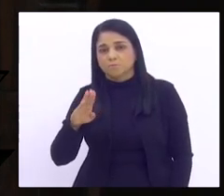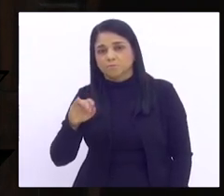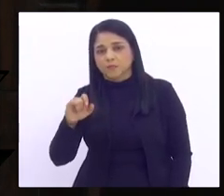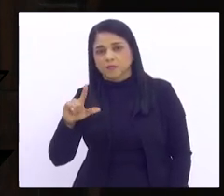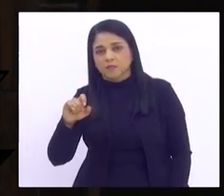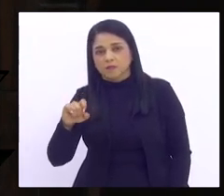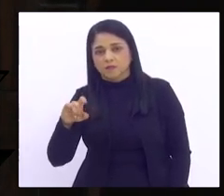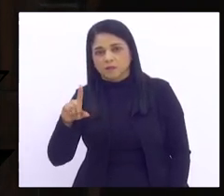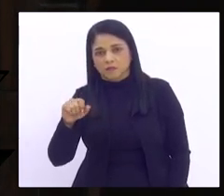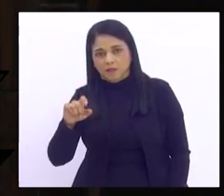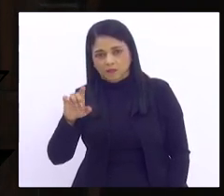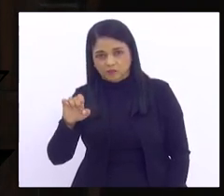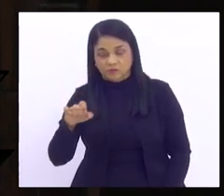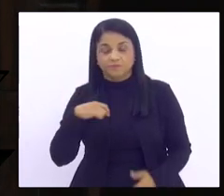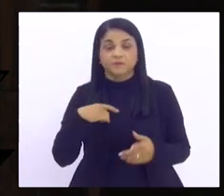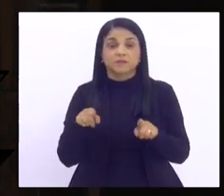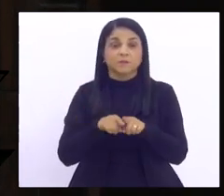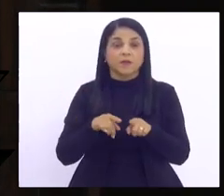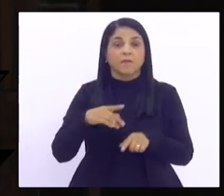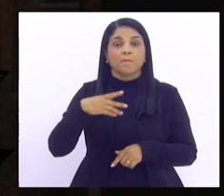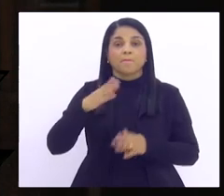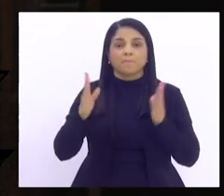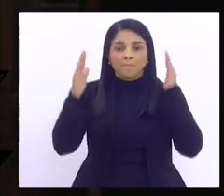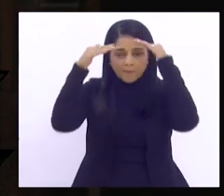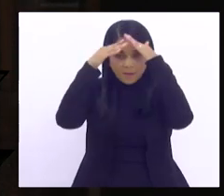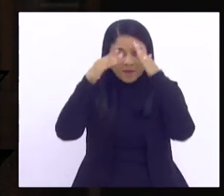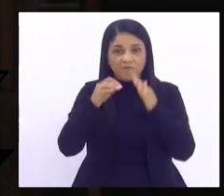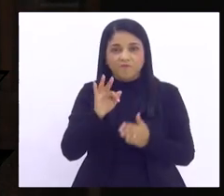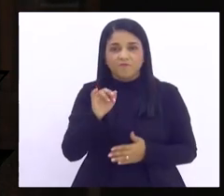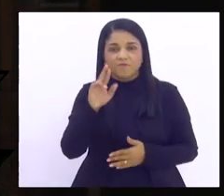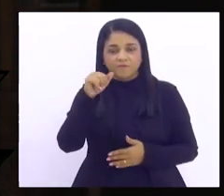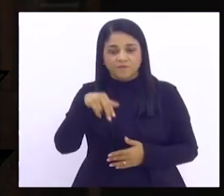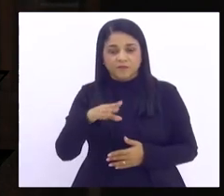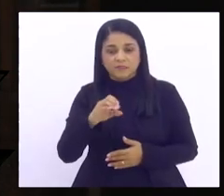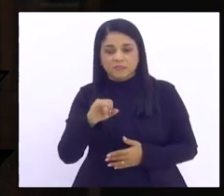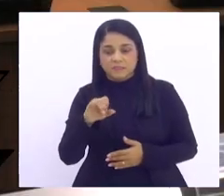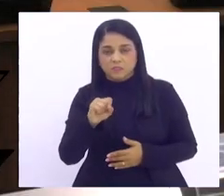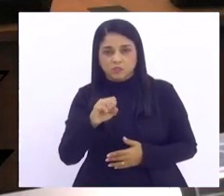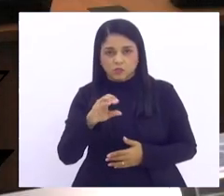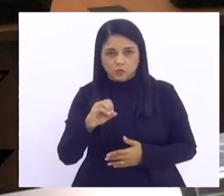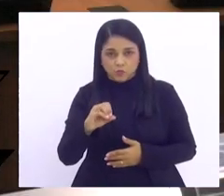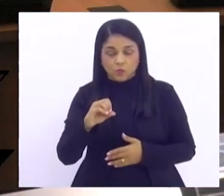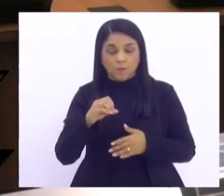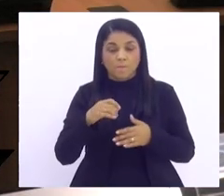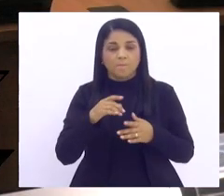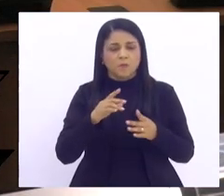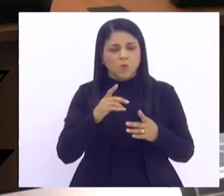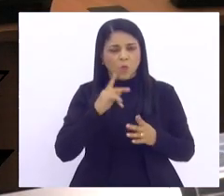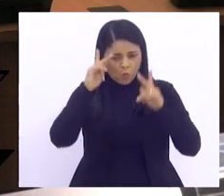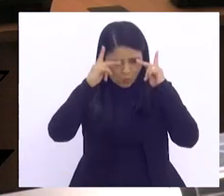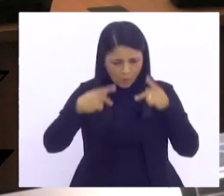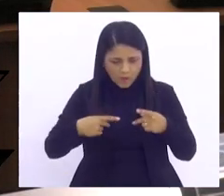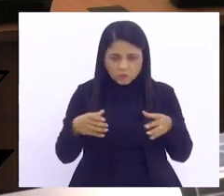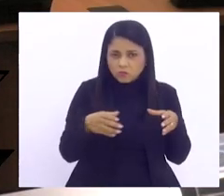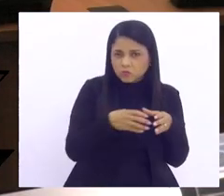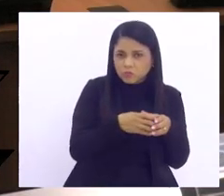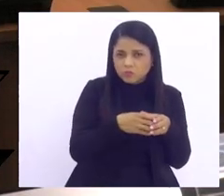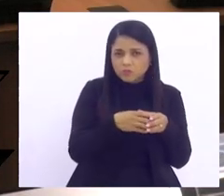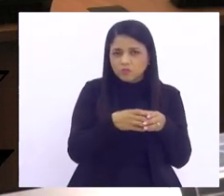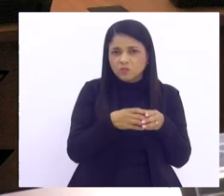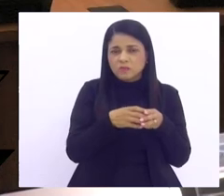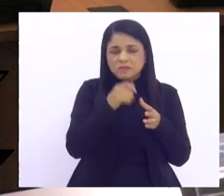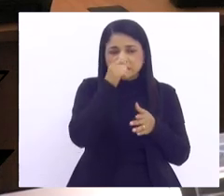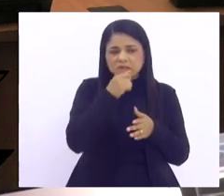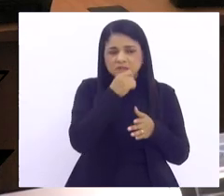Partes da humanidade, agora Papa Francisco, Fratelli Tutti, partes da humanidade parecem sacrificáveis em benefício de